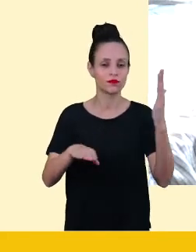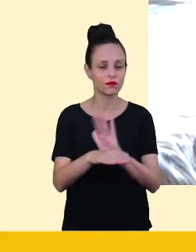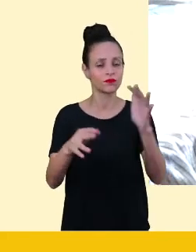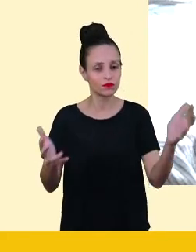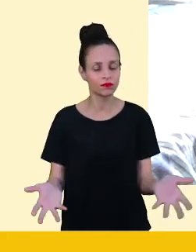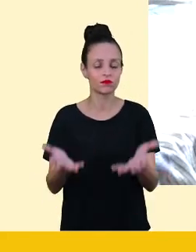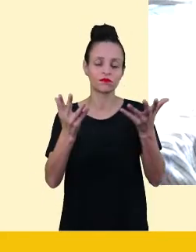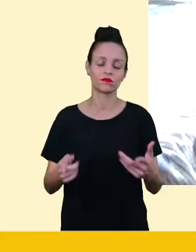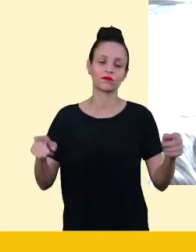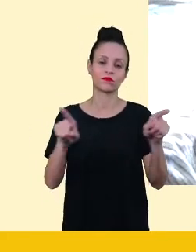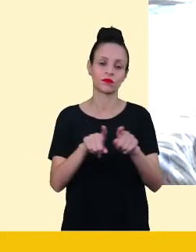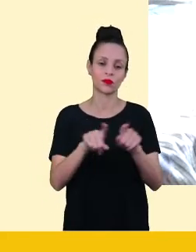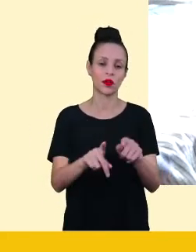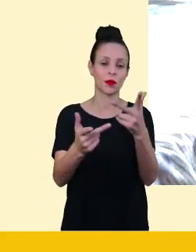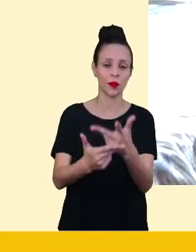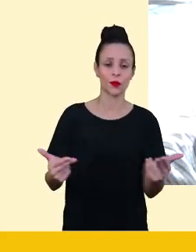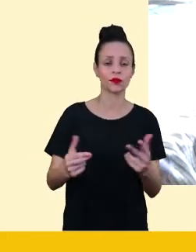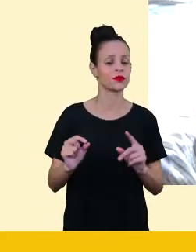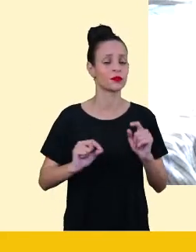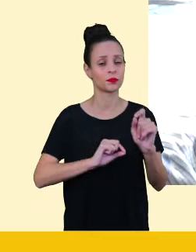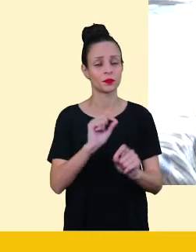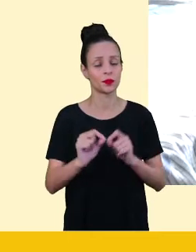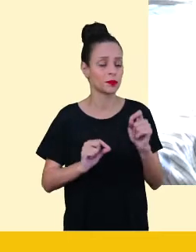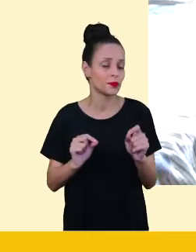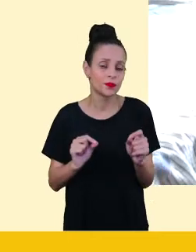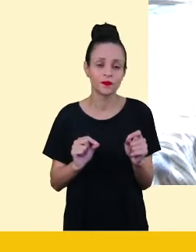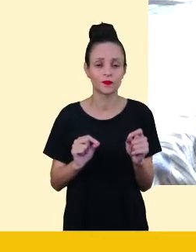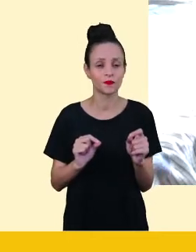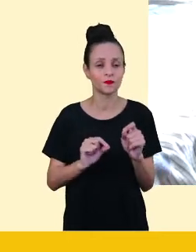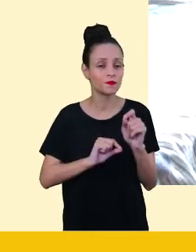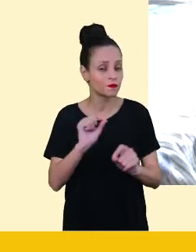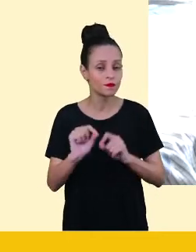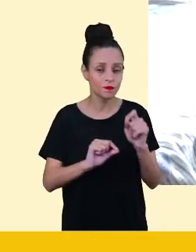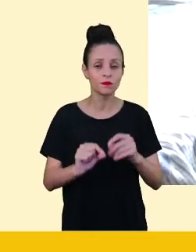Tenha contribuído em algo para